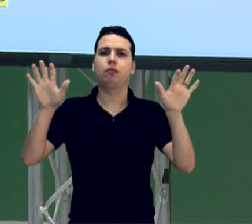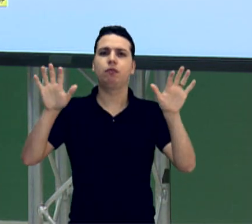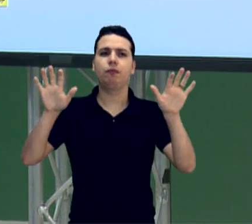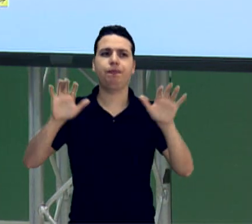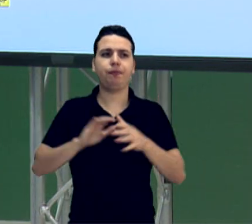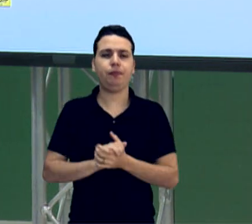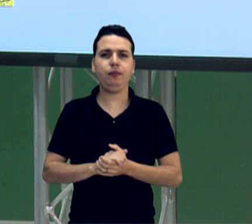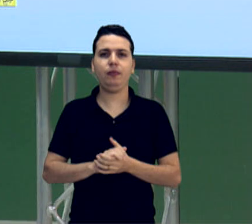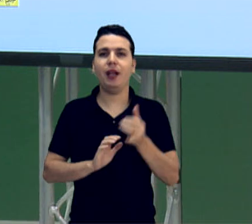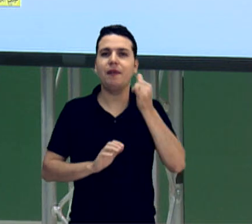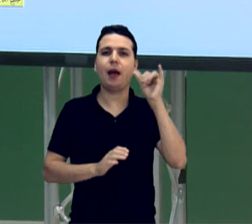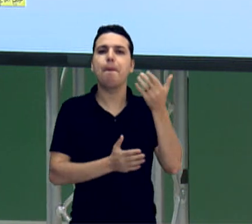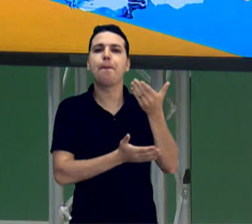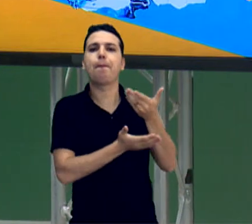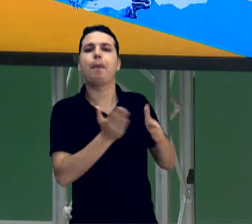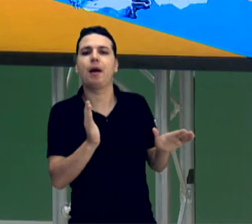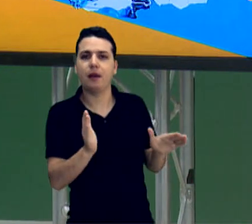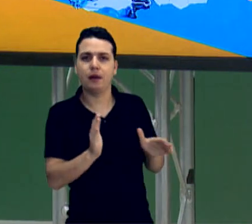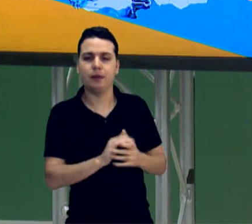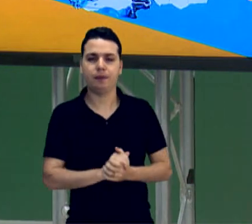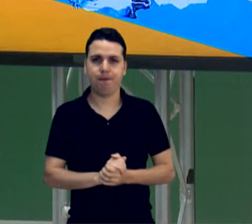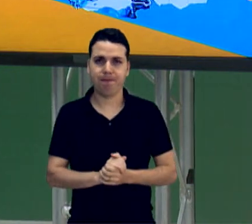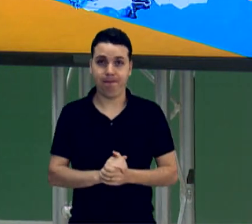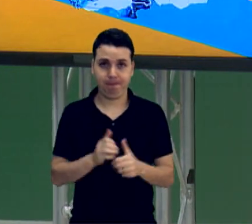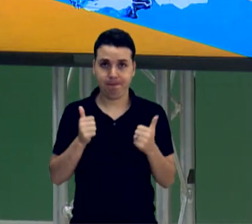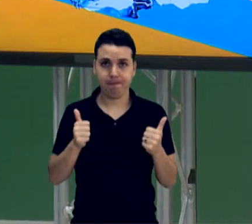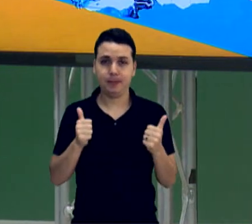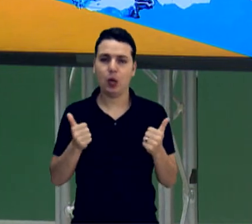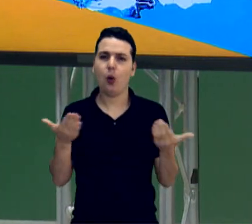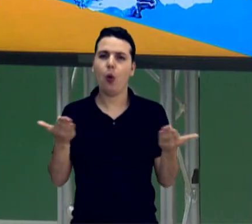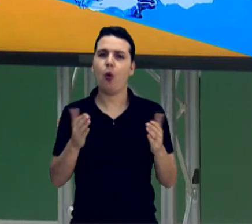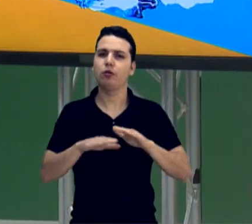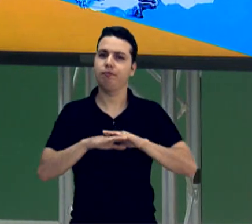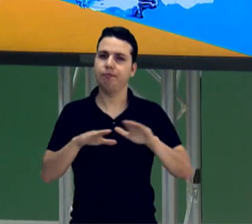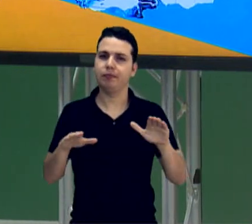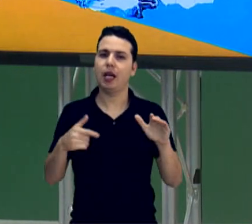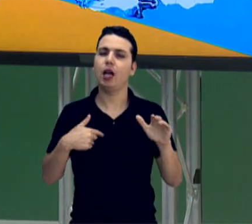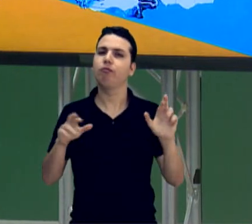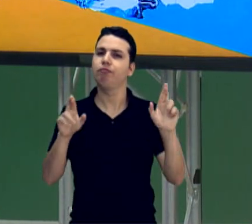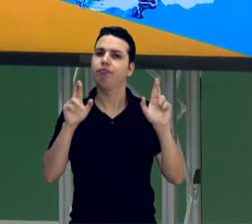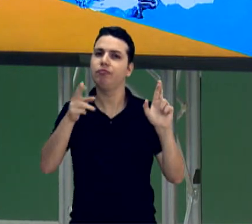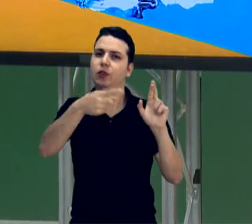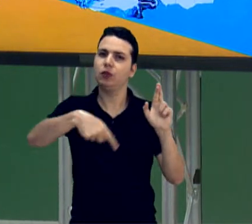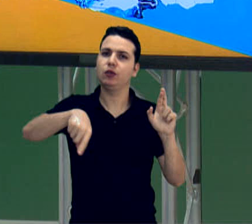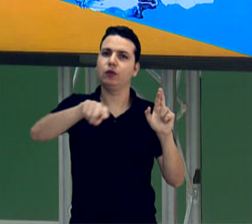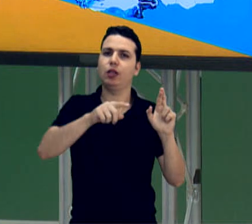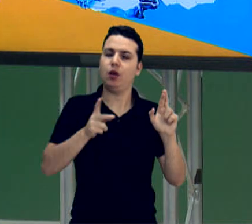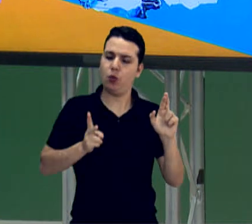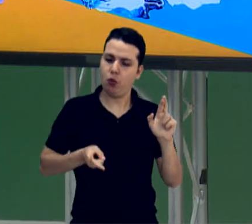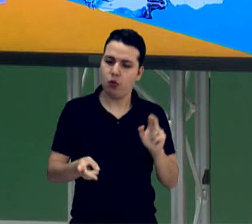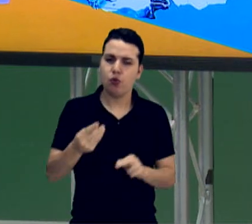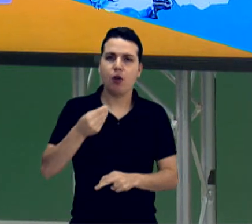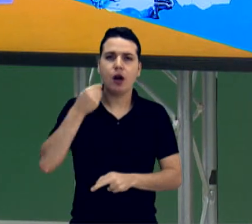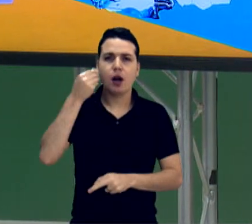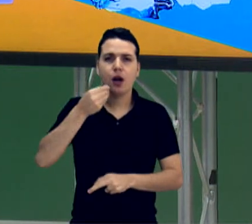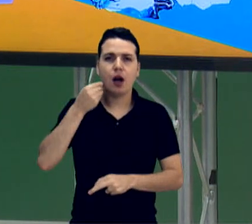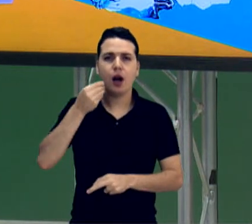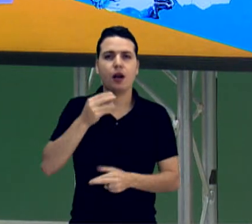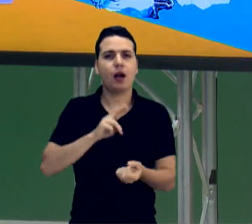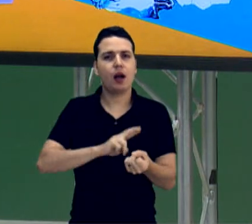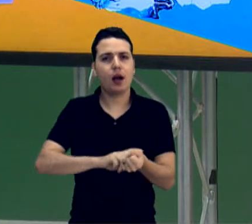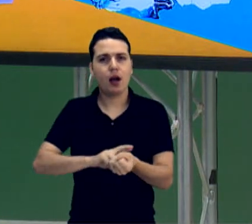no tempo, certo? Então, por hoje é só, pessoal. Faço votos que vocês continuem experienciando esses